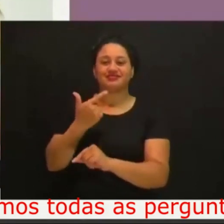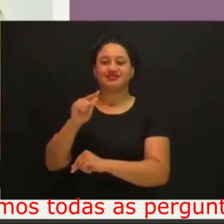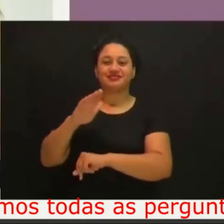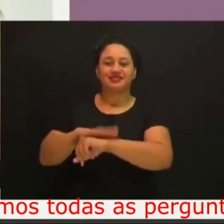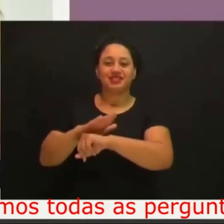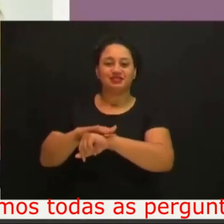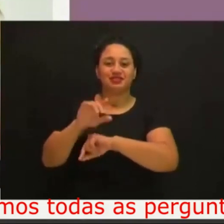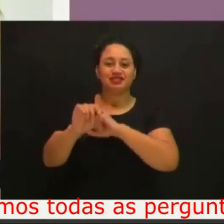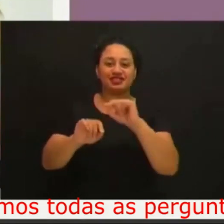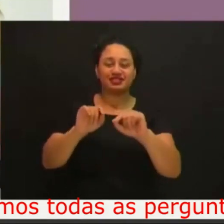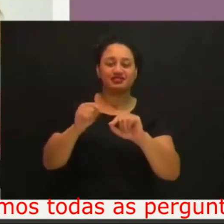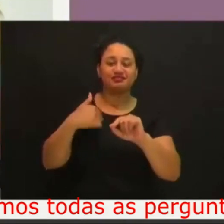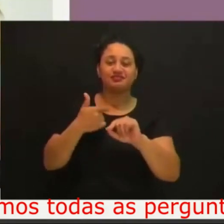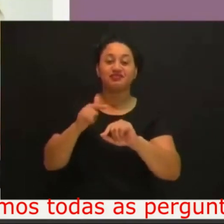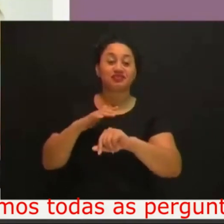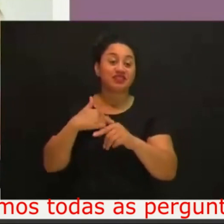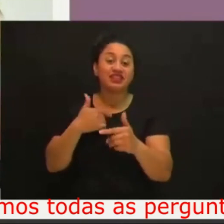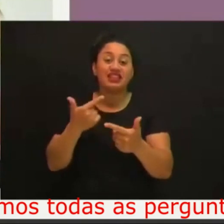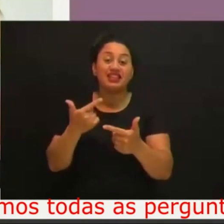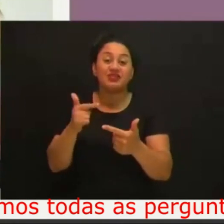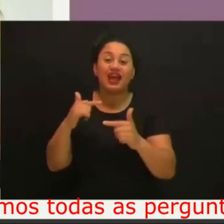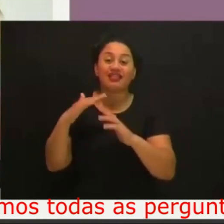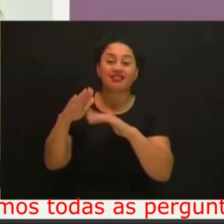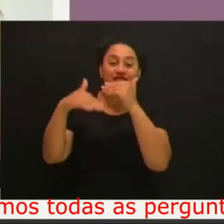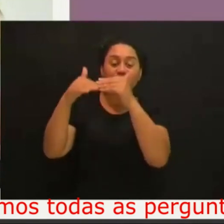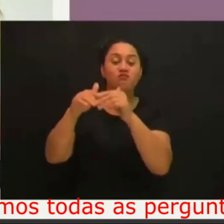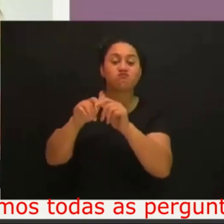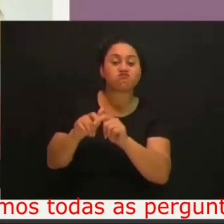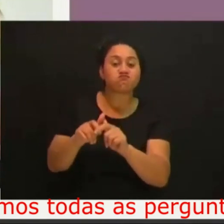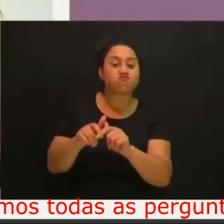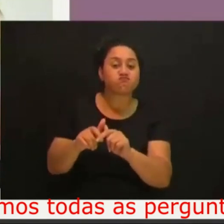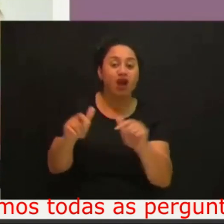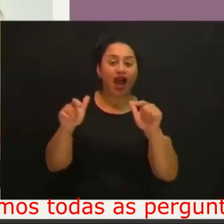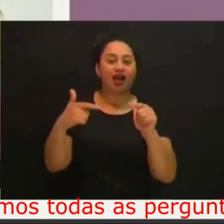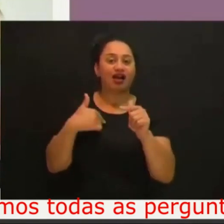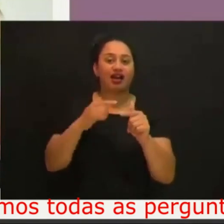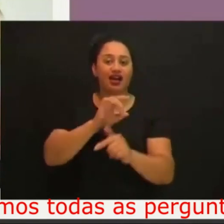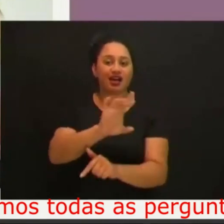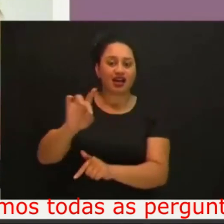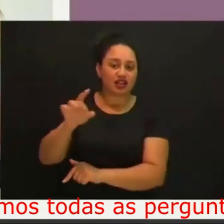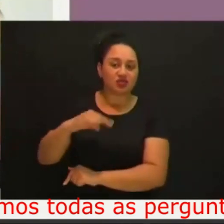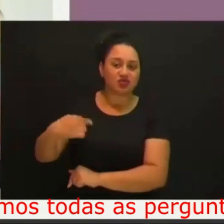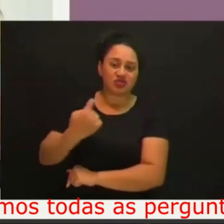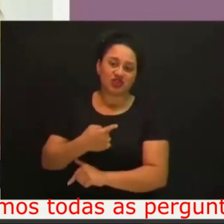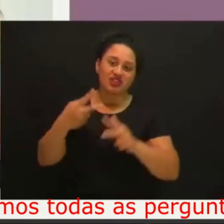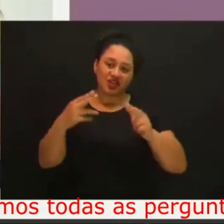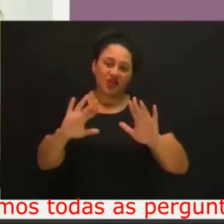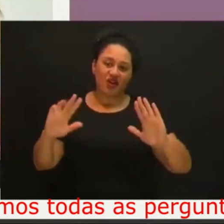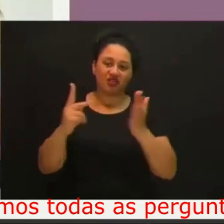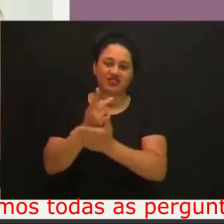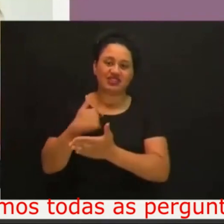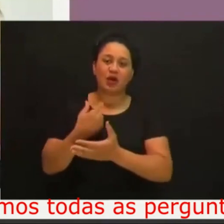humana haverá um desenvolvimento tão grande em cada um de nós como houve no período